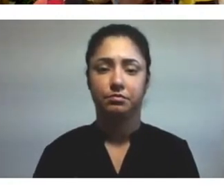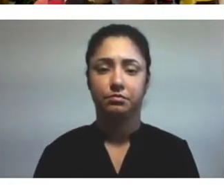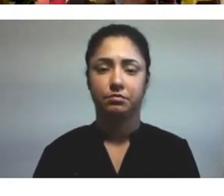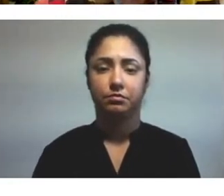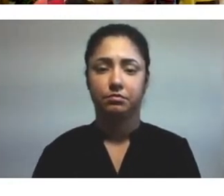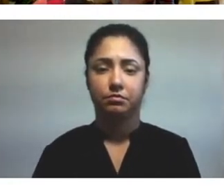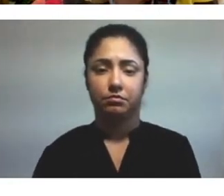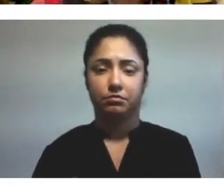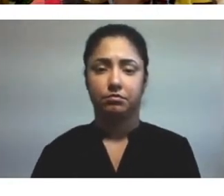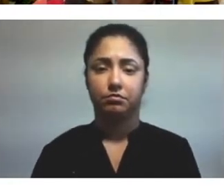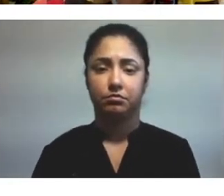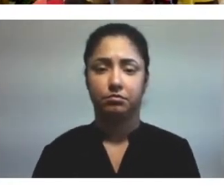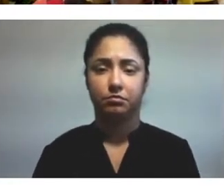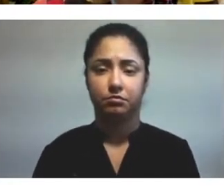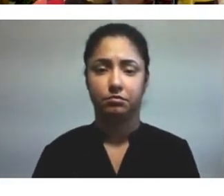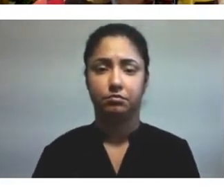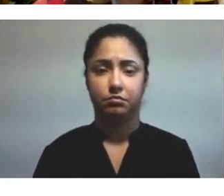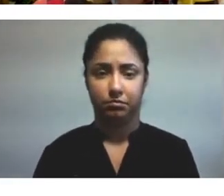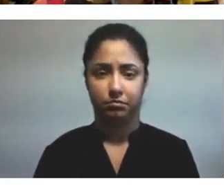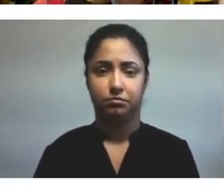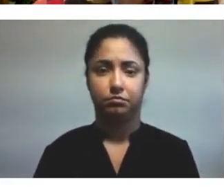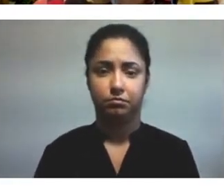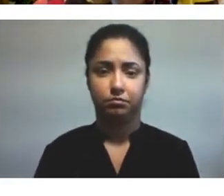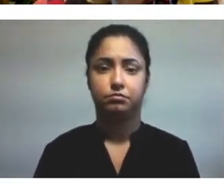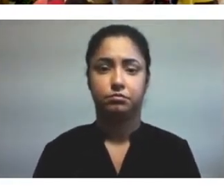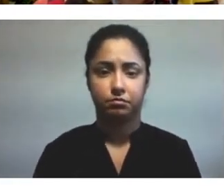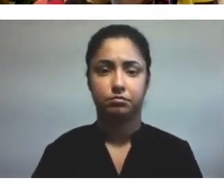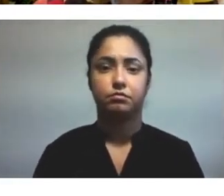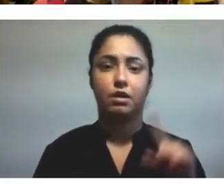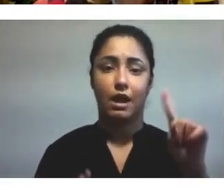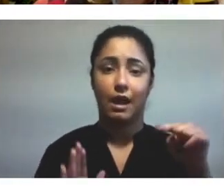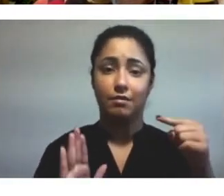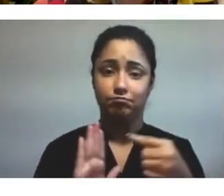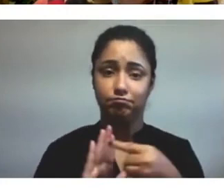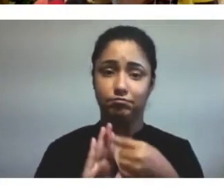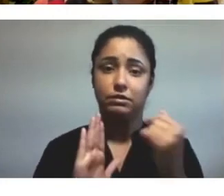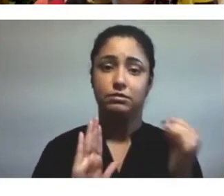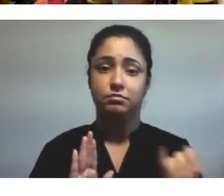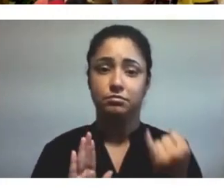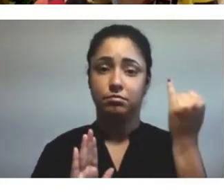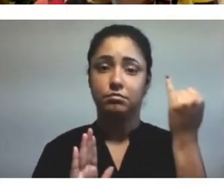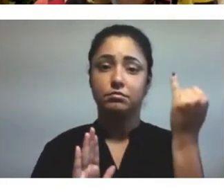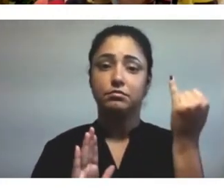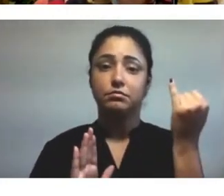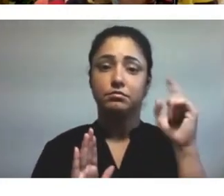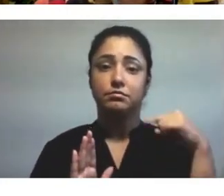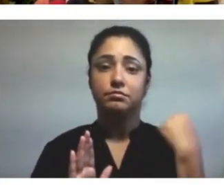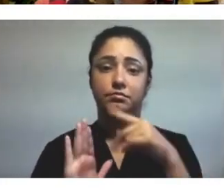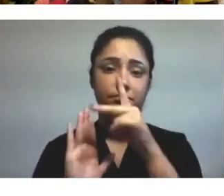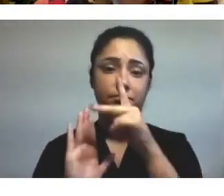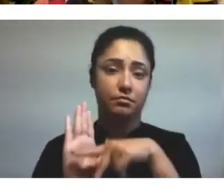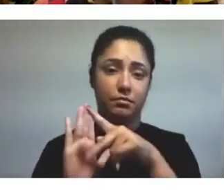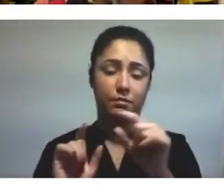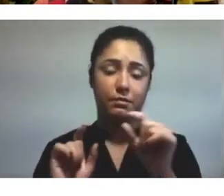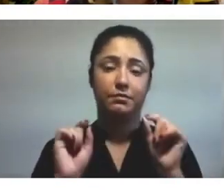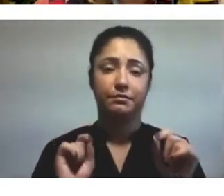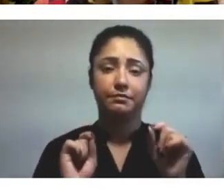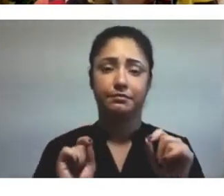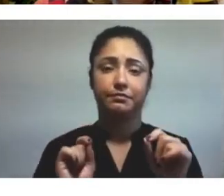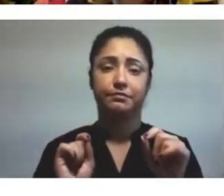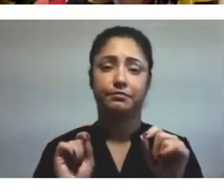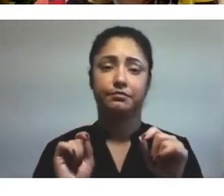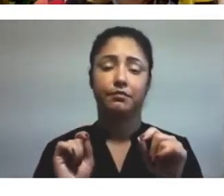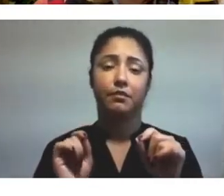Acho que um ponto muito importante, assim, um ponto chave do nosso projeto é a questão da metodologia de seleção